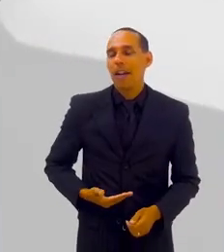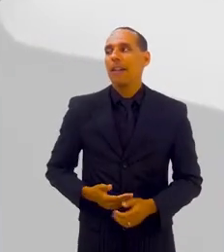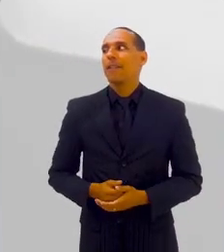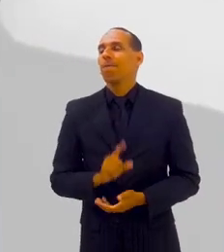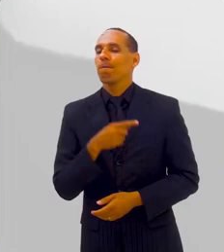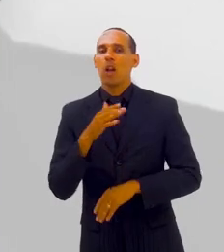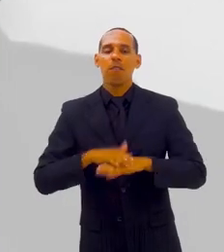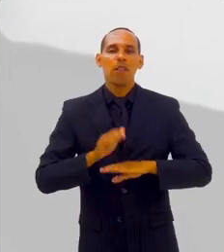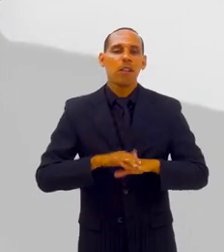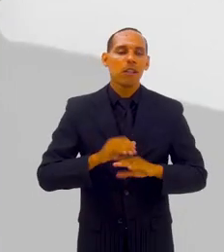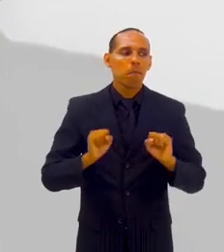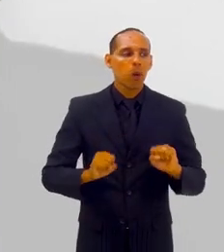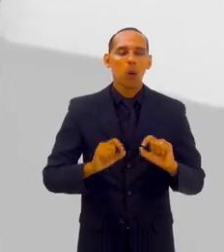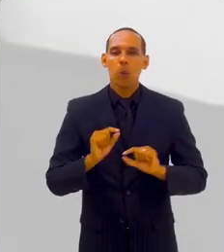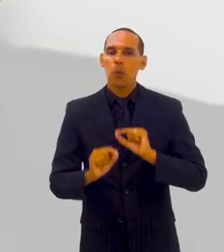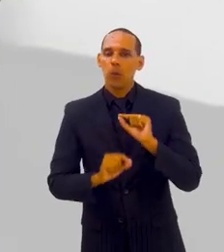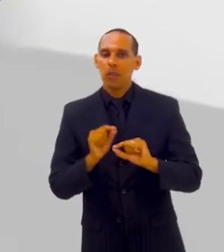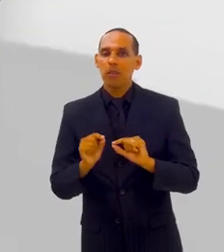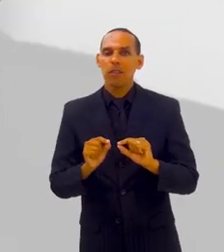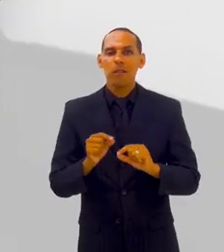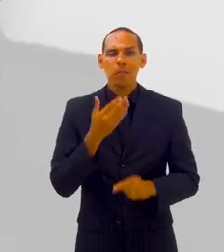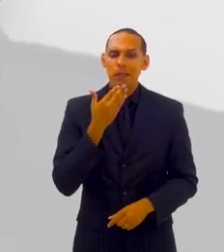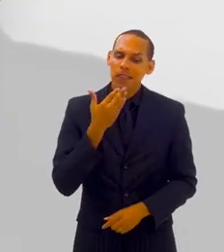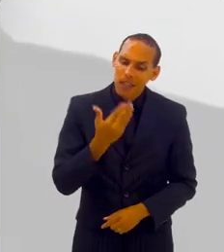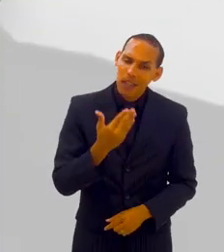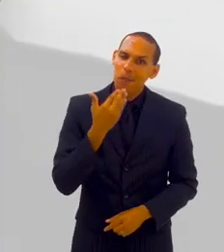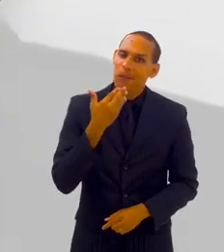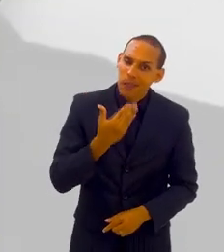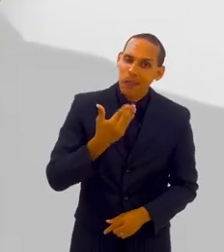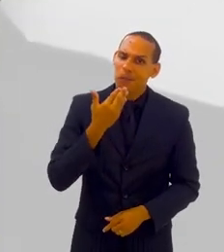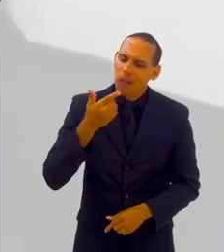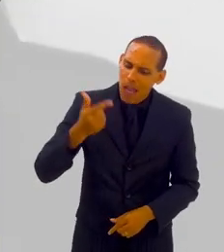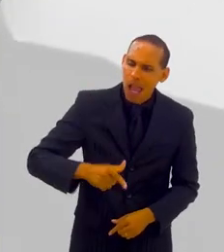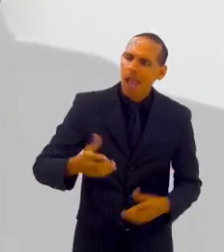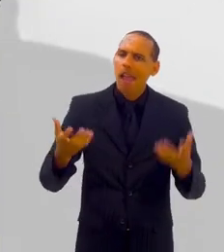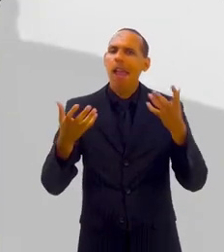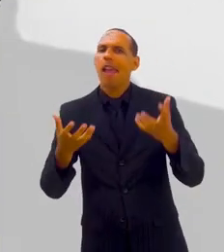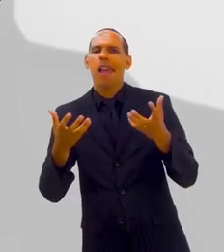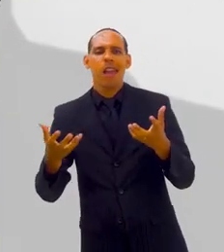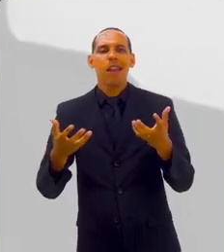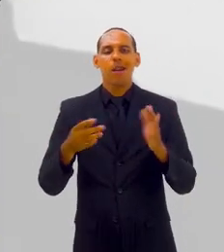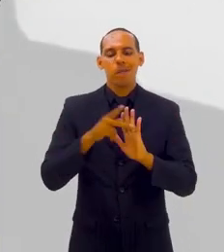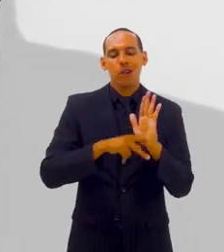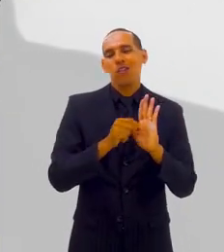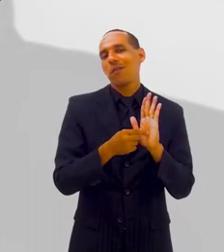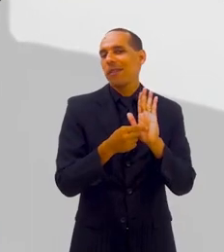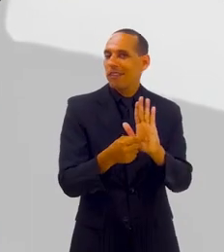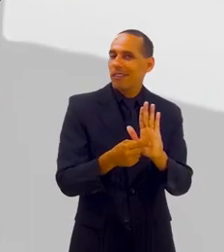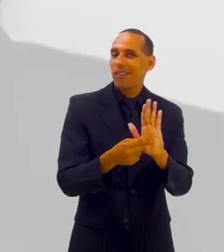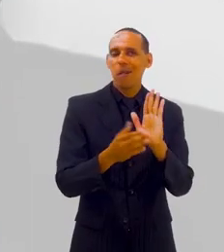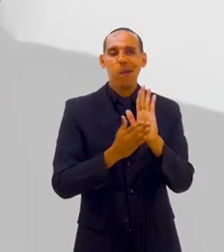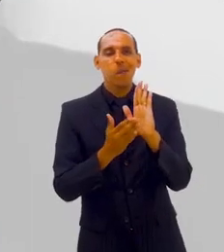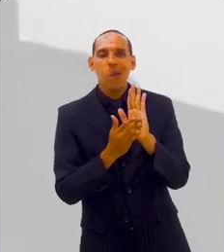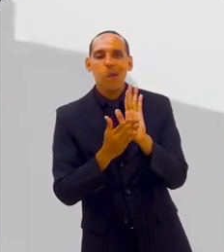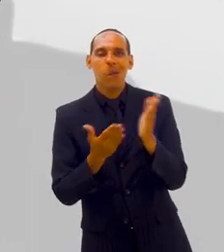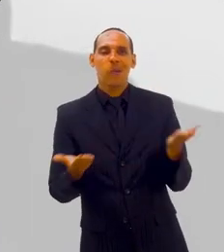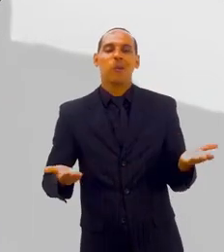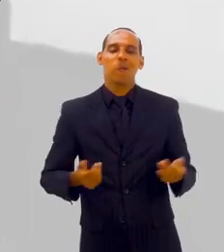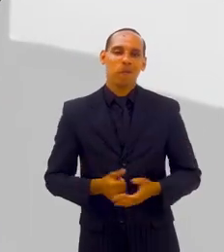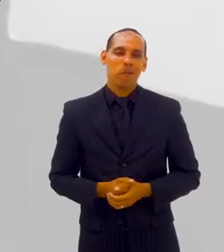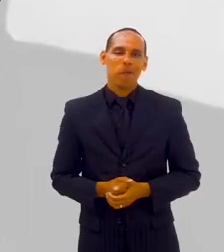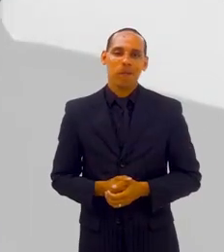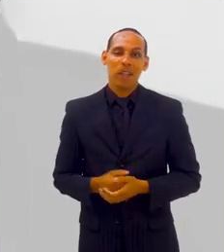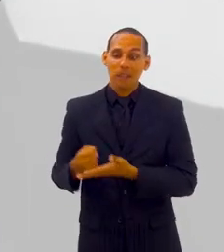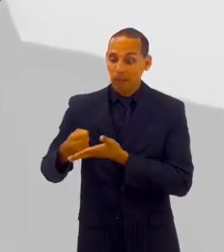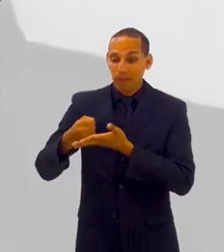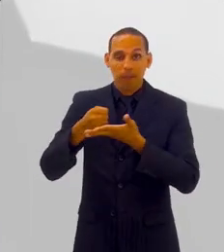governos o que a gente pode fazer é reivindicar entendeu é reivindicar apresentar projetos apresentar propostas